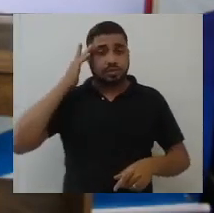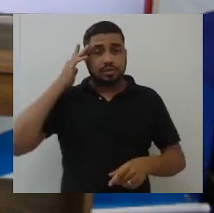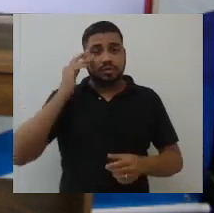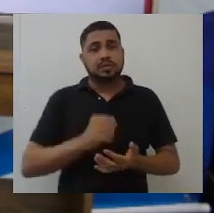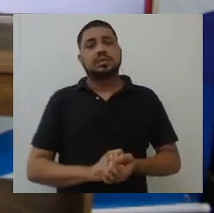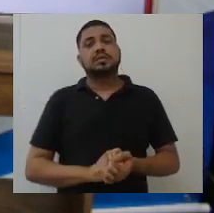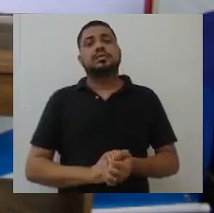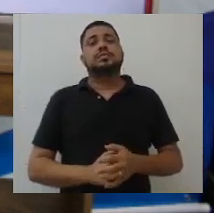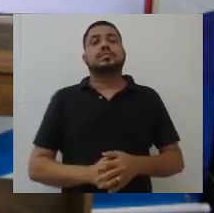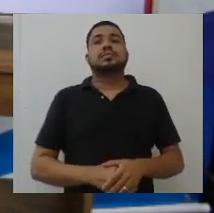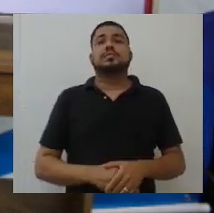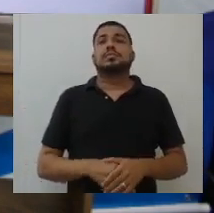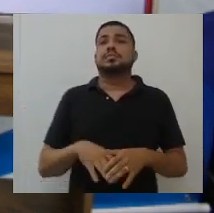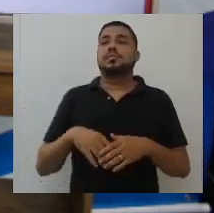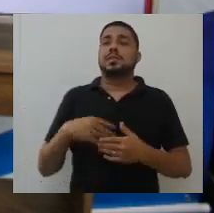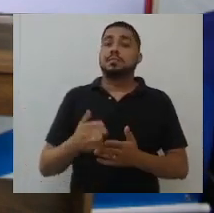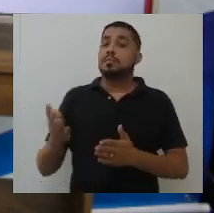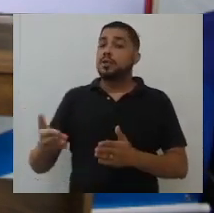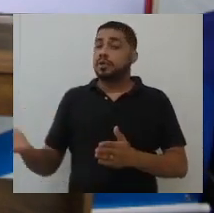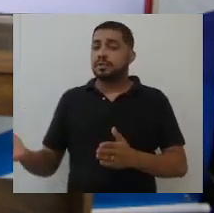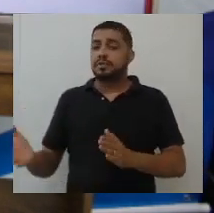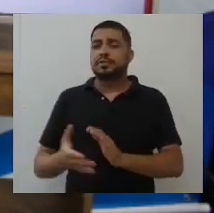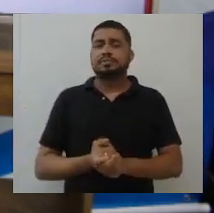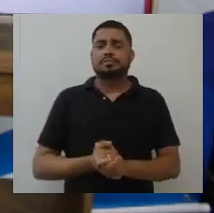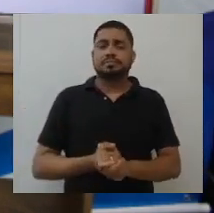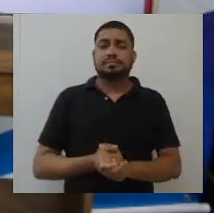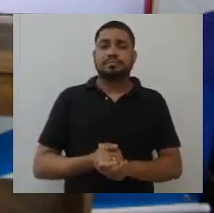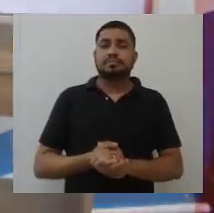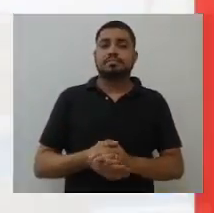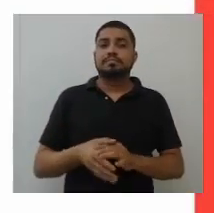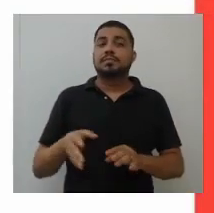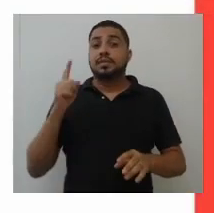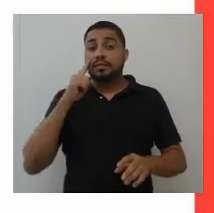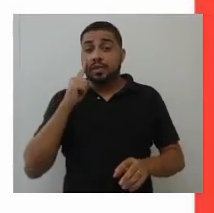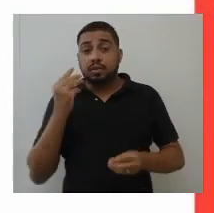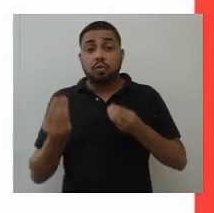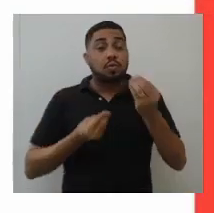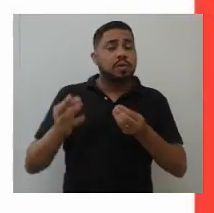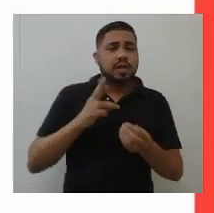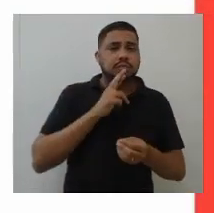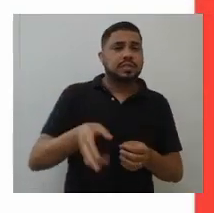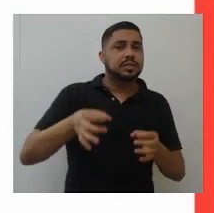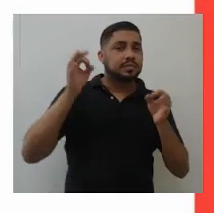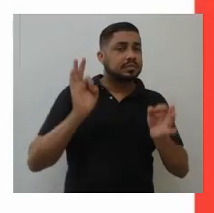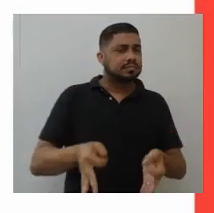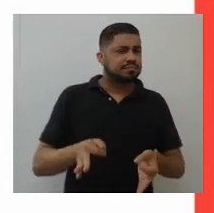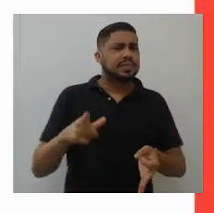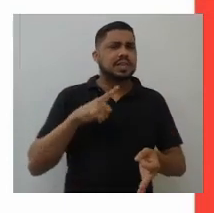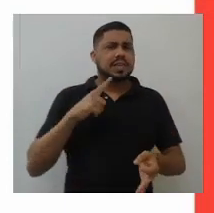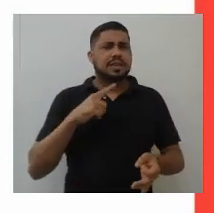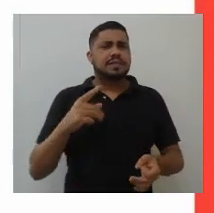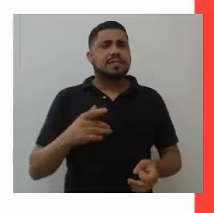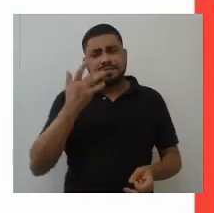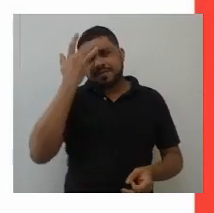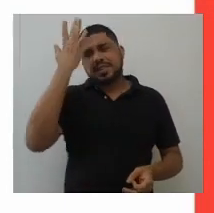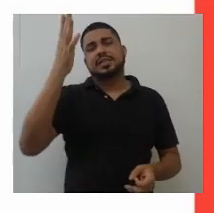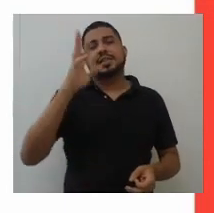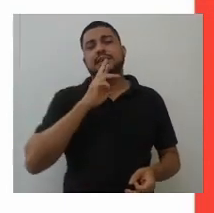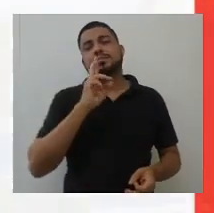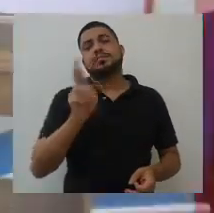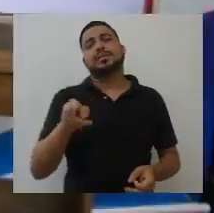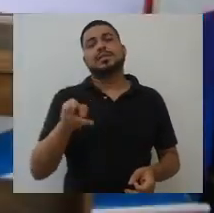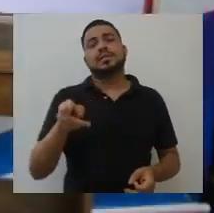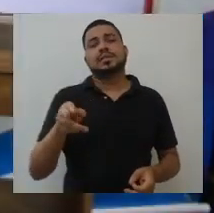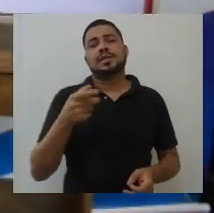she e o it, vida louca. Próximo. Fique atento como responder corretamente. A gente tem uma facilidade enorme de responder em